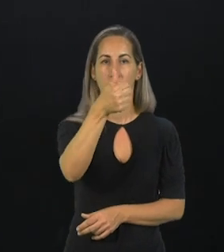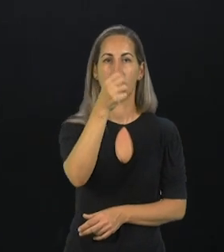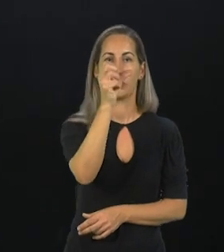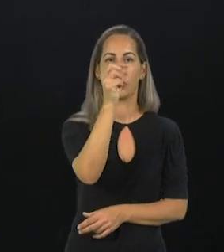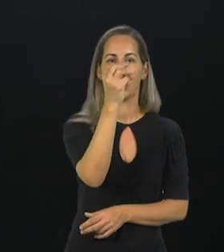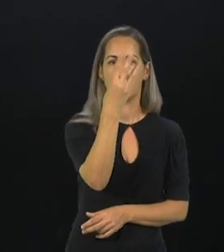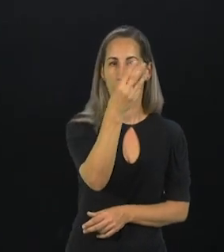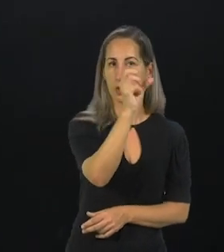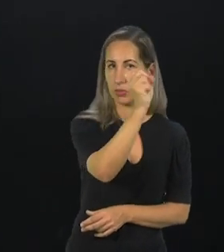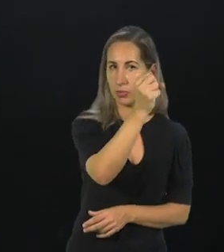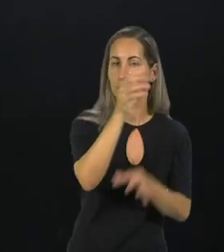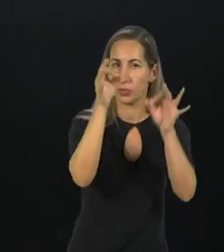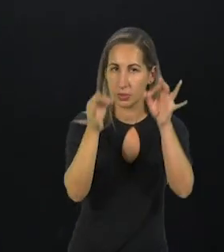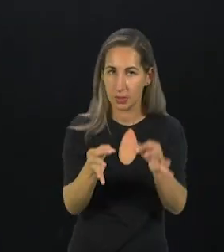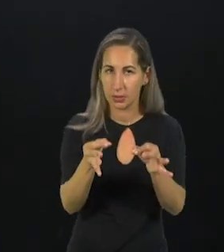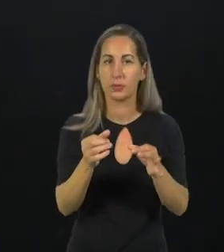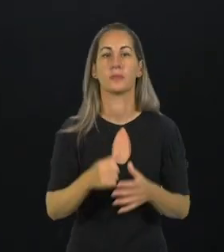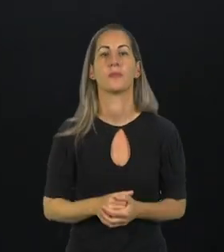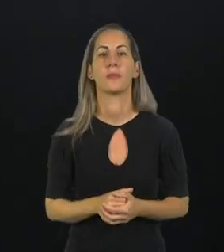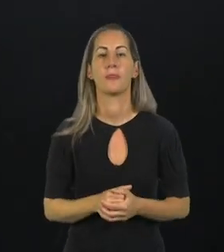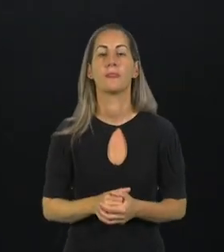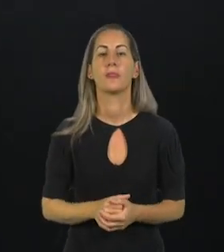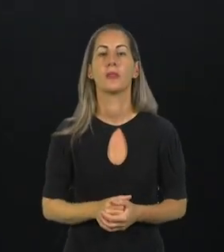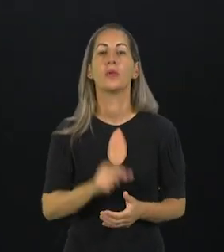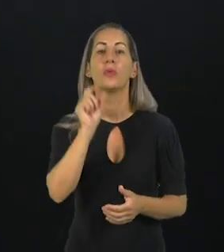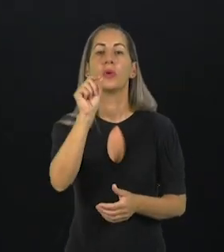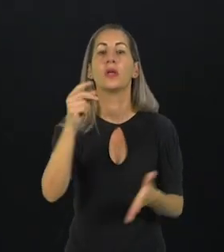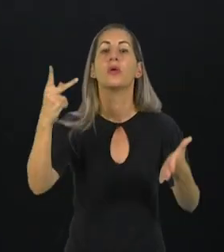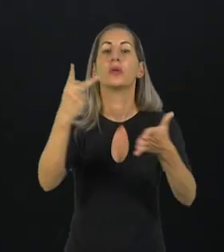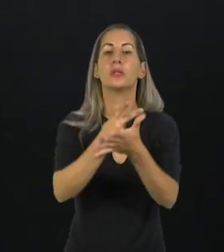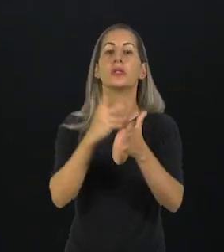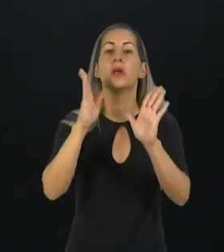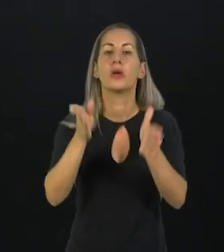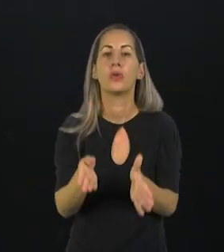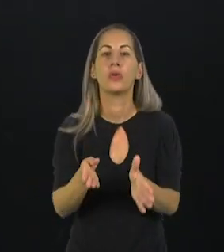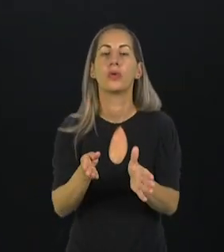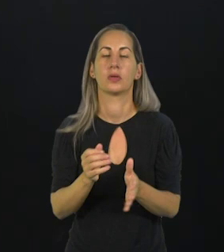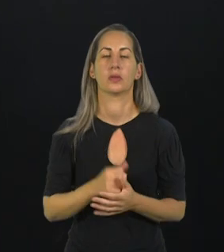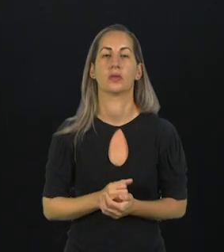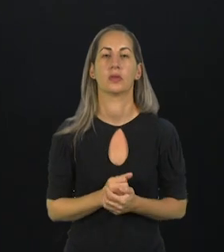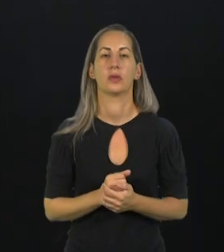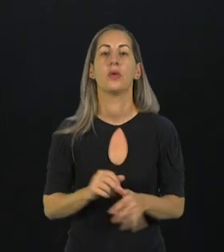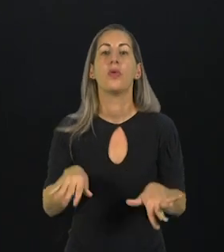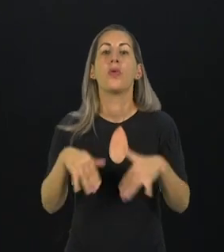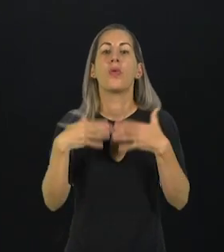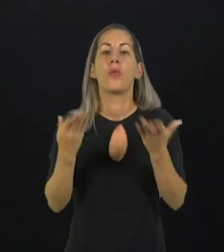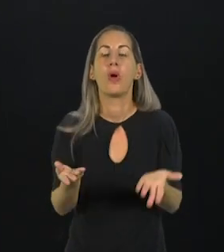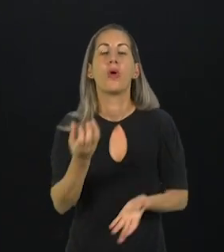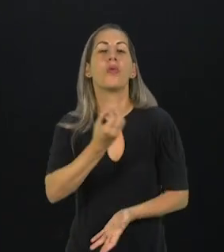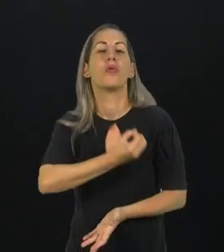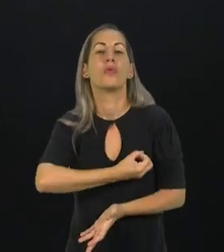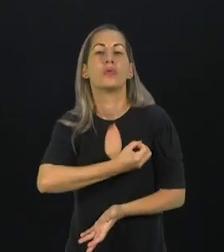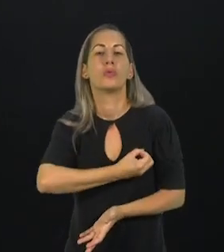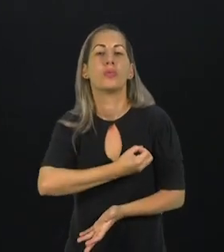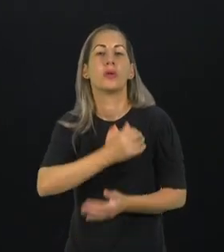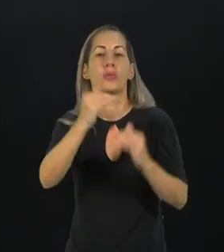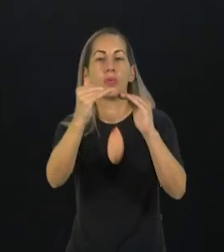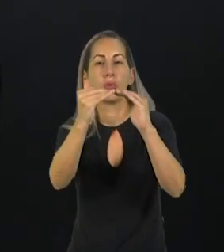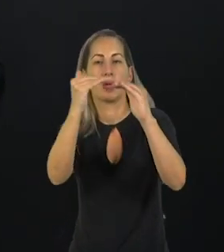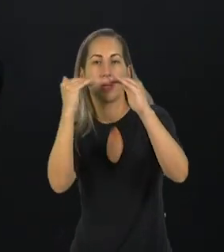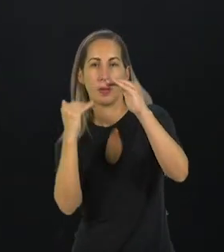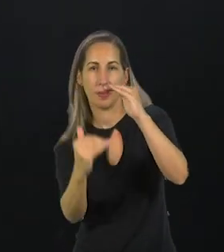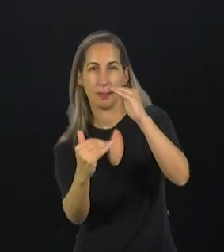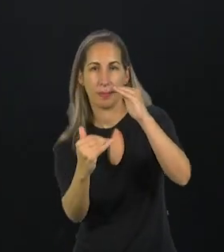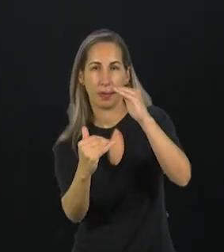36.138. Perfeito? E o que vai acontecer agora com a fração? Qual vai ser o número que eu vou colocar aqui embaixo